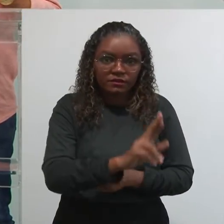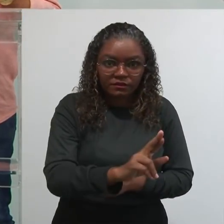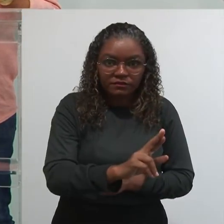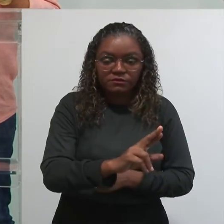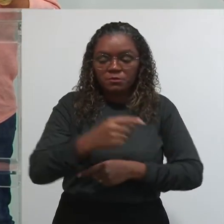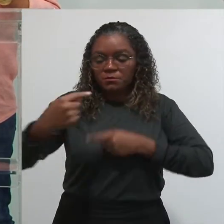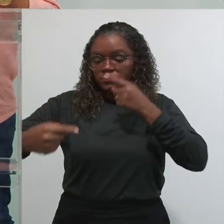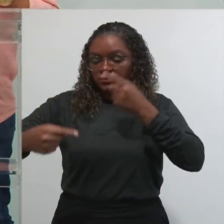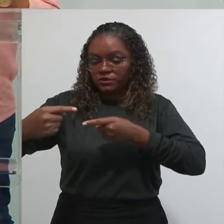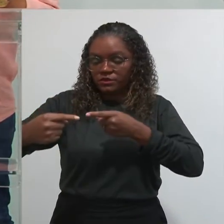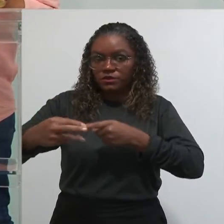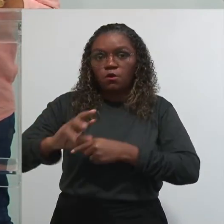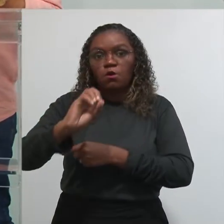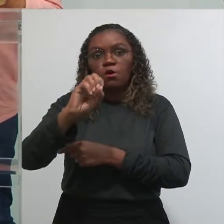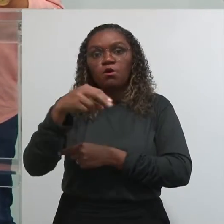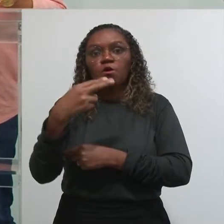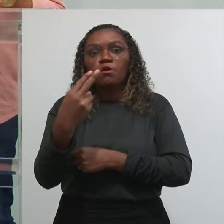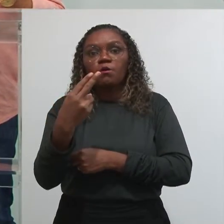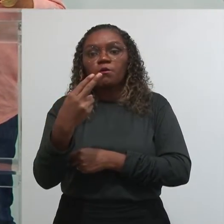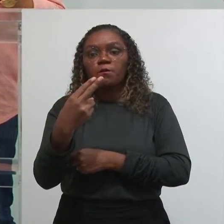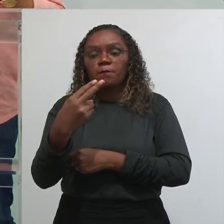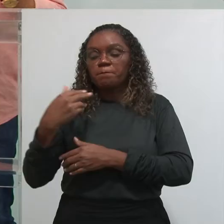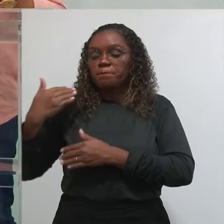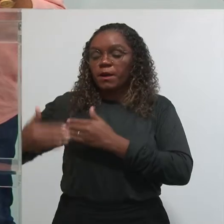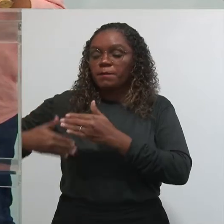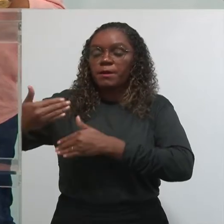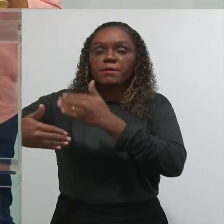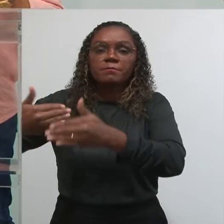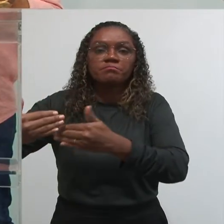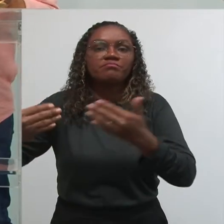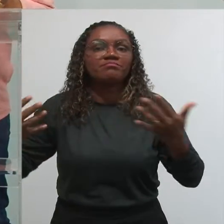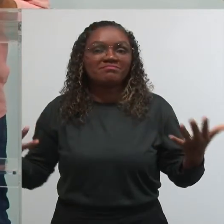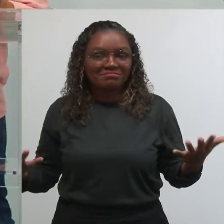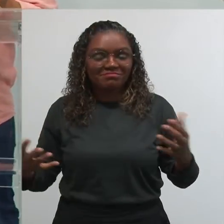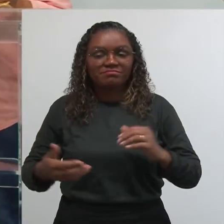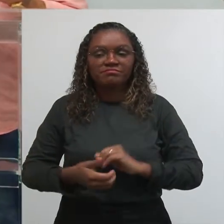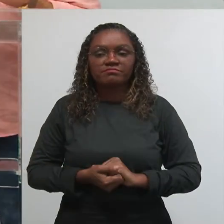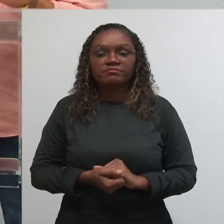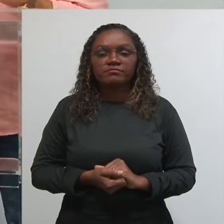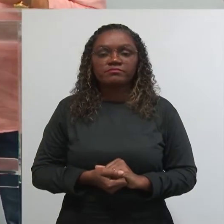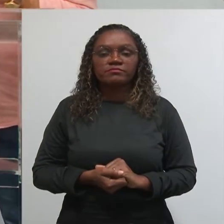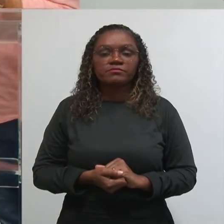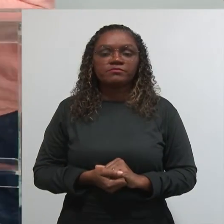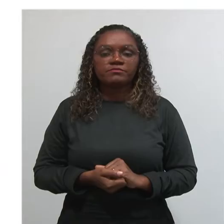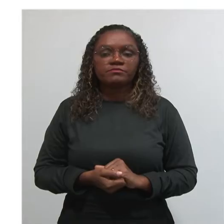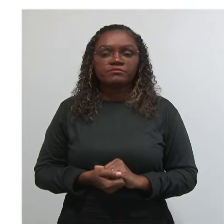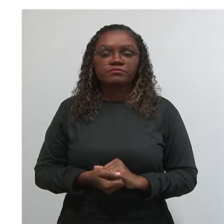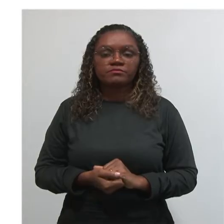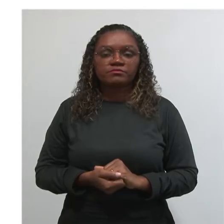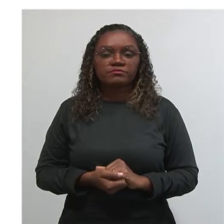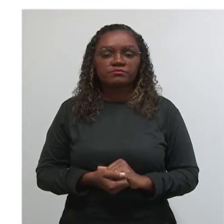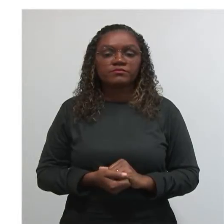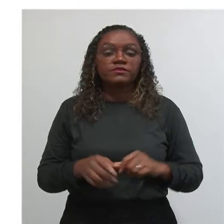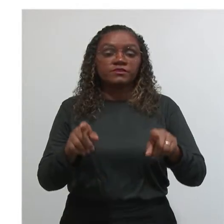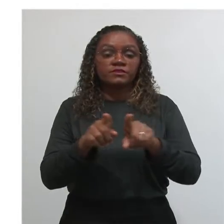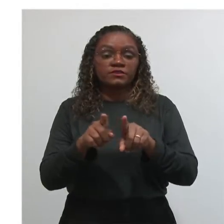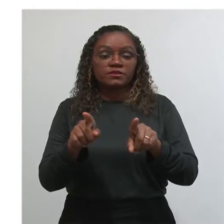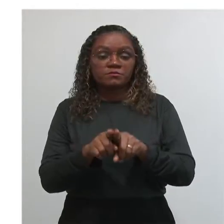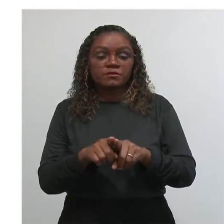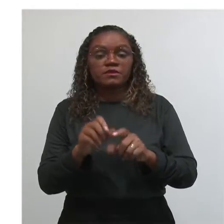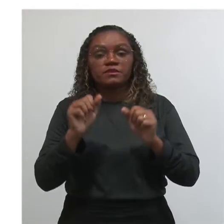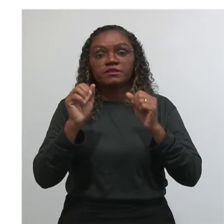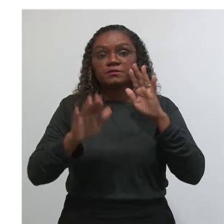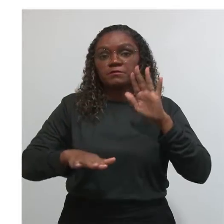avaliação de processo, né, incluída dentro dessa fase de análise ou dentro dessa fase de avaliação, ok? E essa avaliação ela também pode